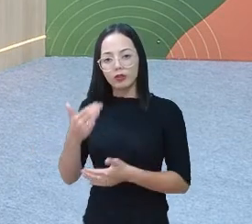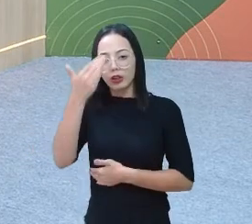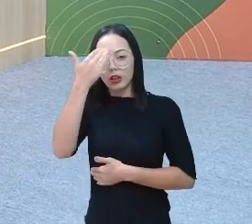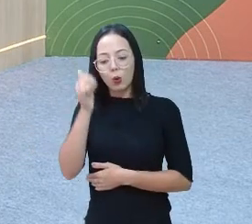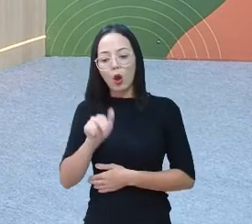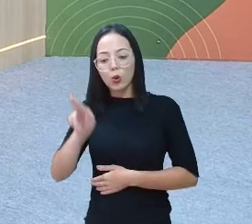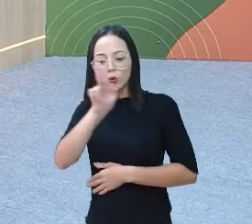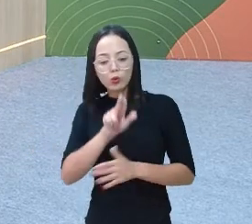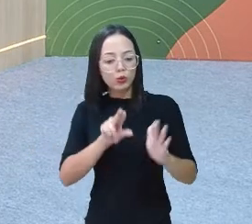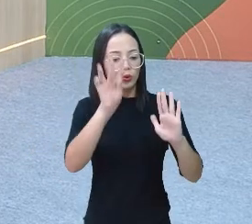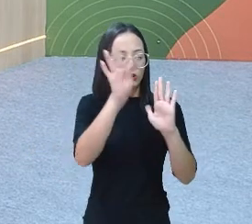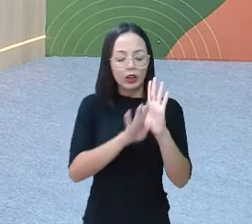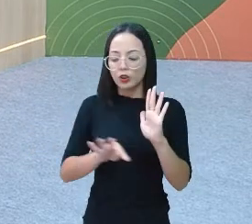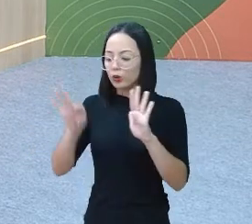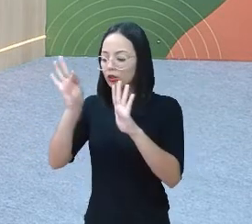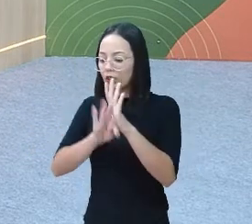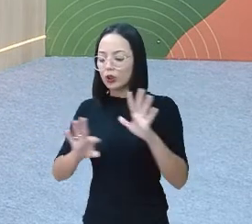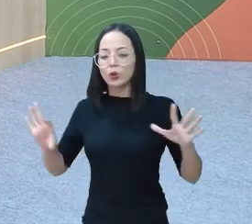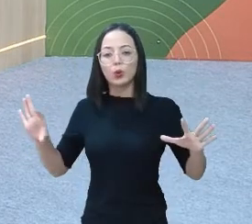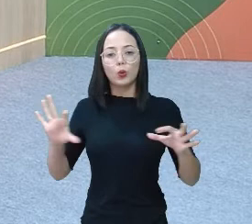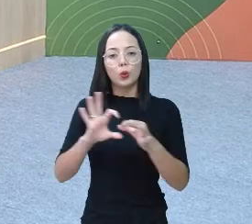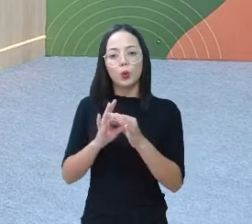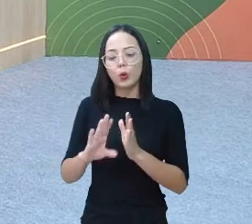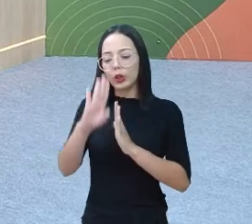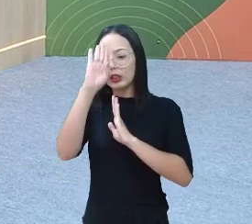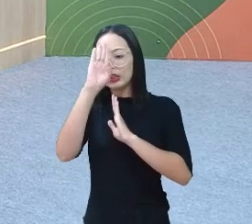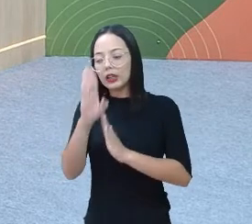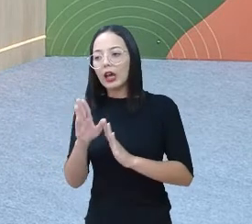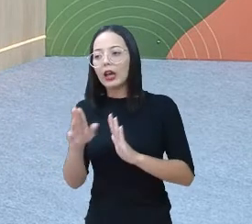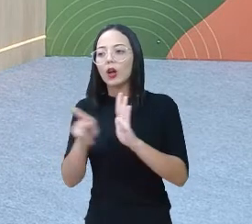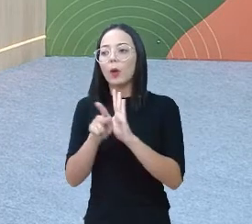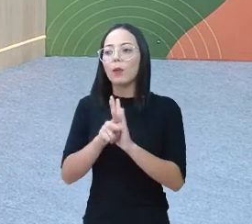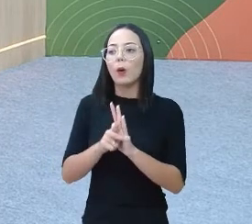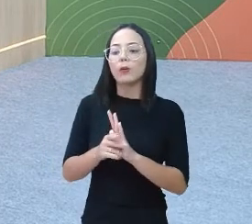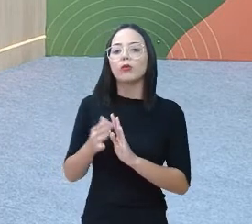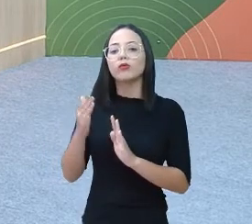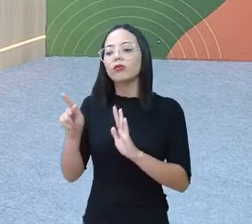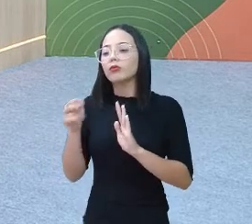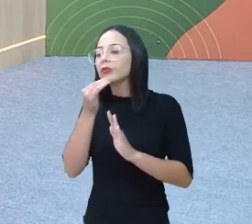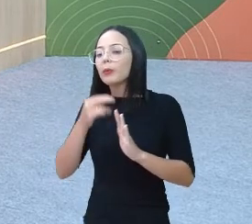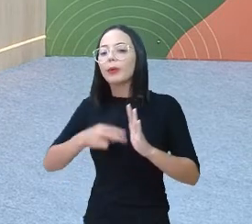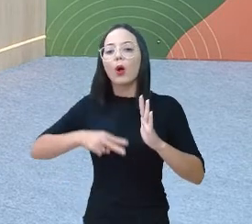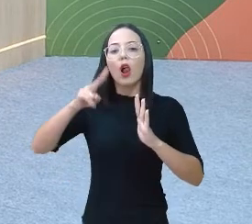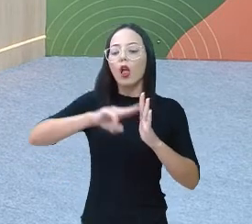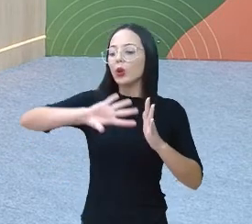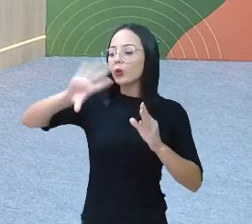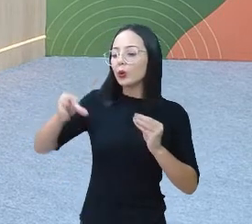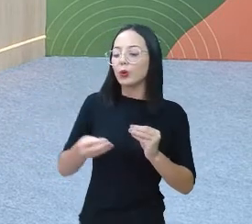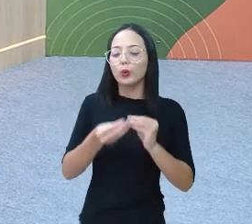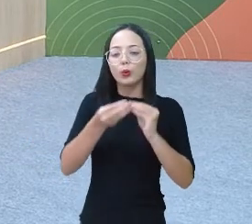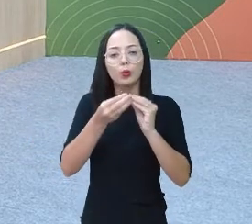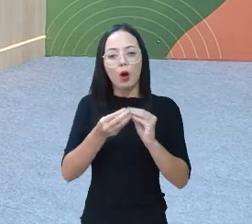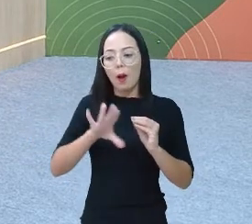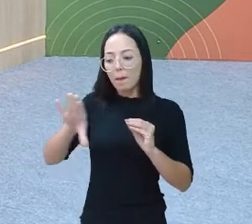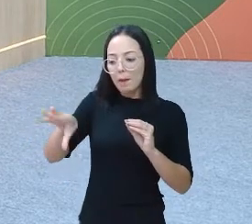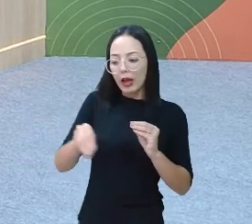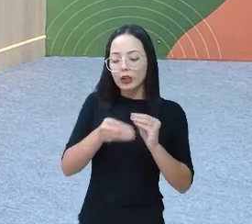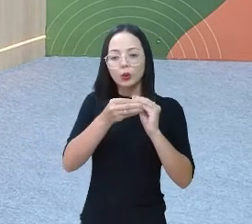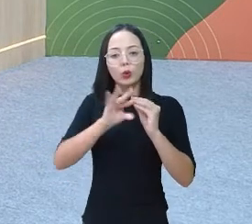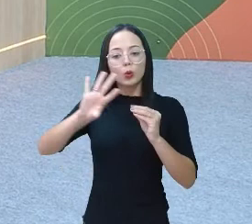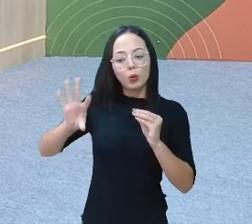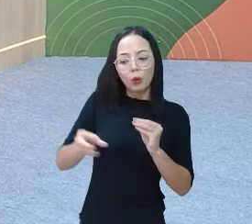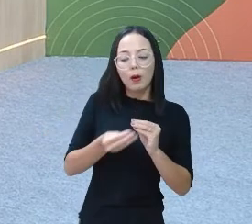a intertextualidade de forma direta, consultando um outro autor e colocando ele no meu texto, e existem várias formas de se